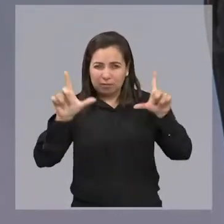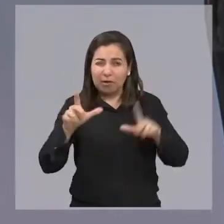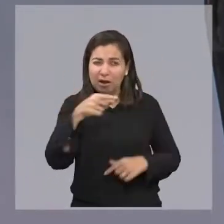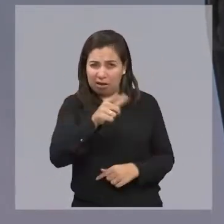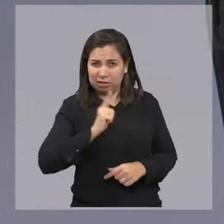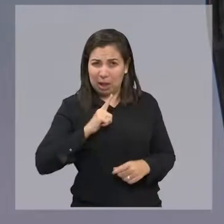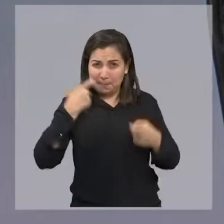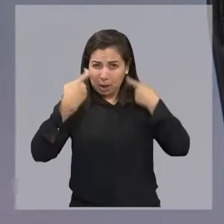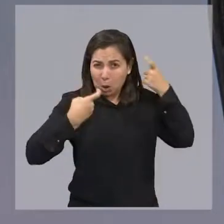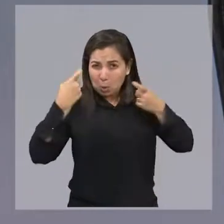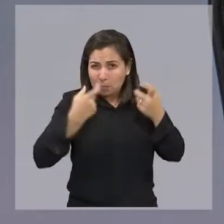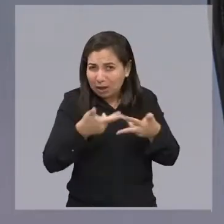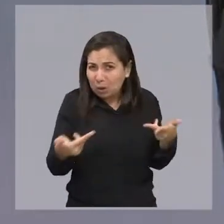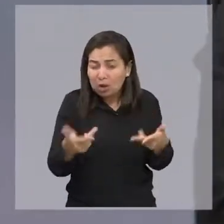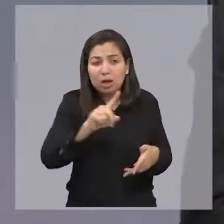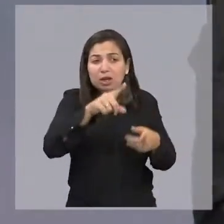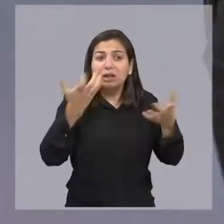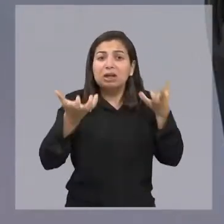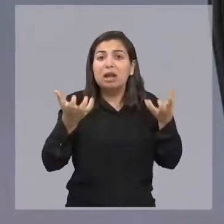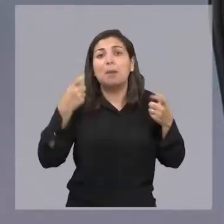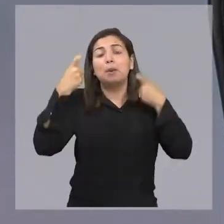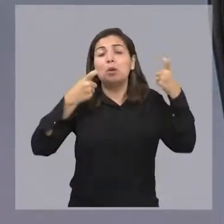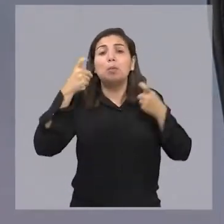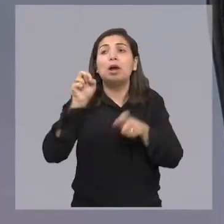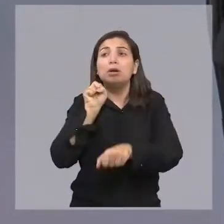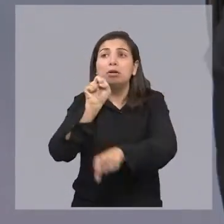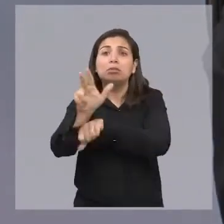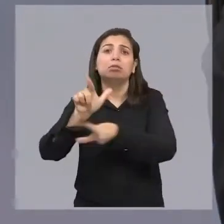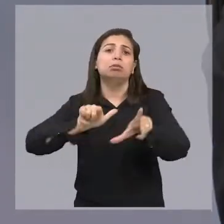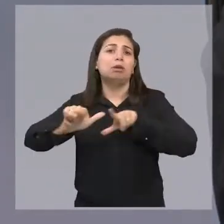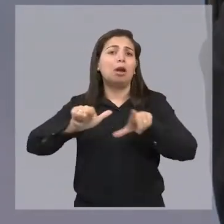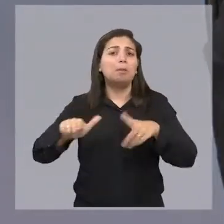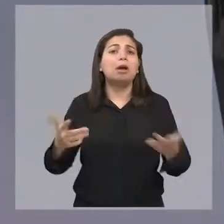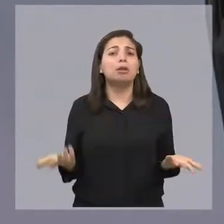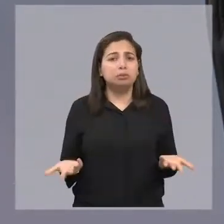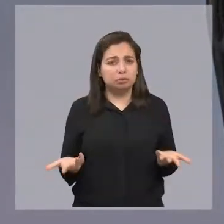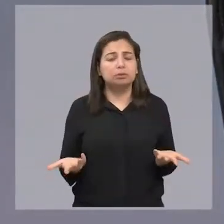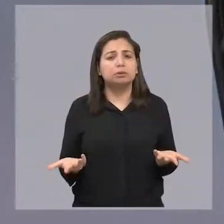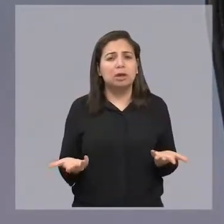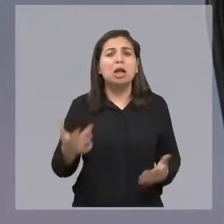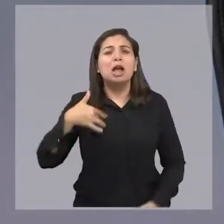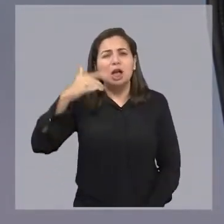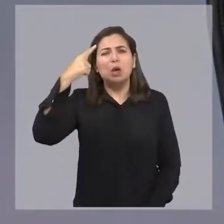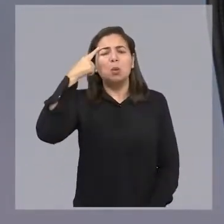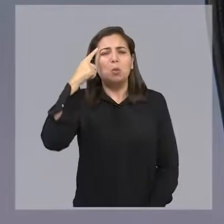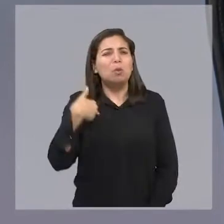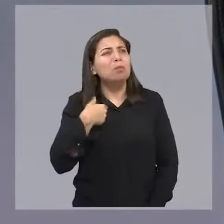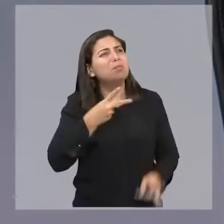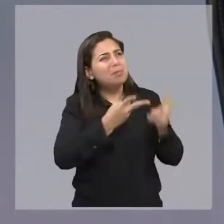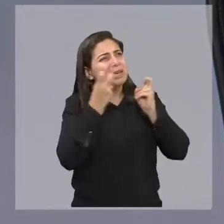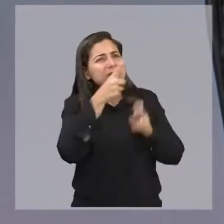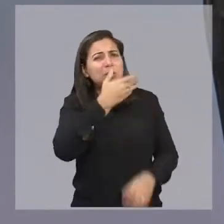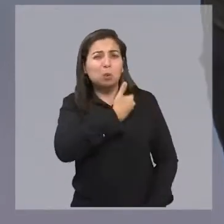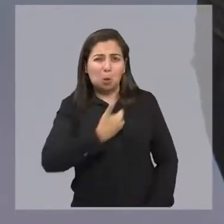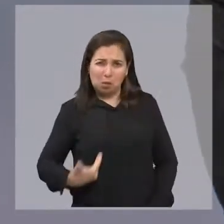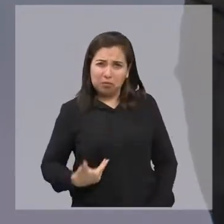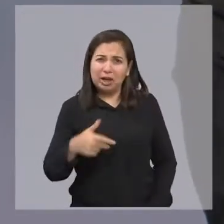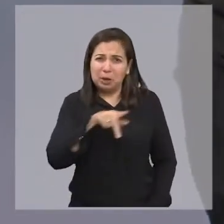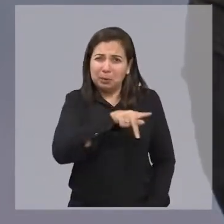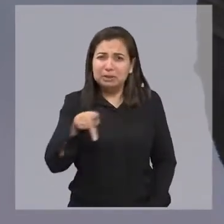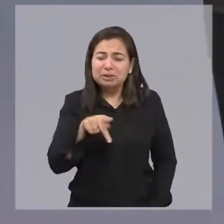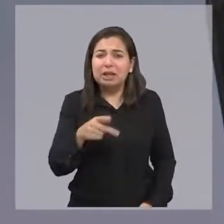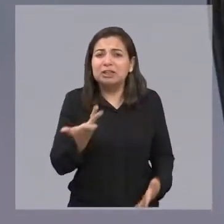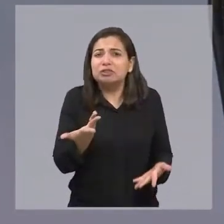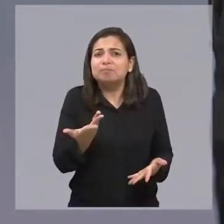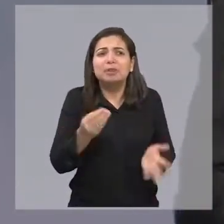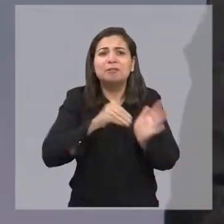preocupado discutindo outra exatamente, questão. Eu concordo. Eu acho que existe um problema do governo que ele não consegue se concentrar naquilo que é importante para o cidadão.